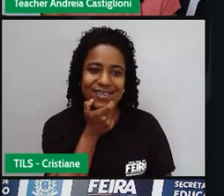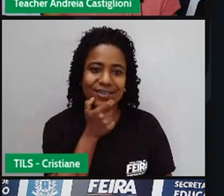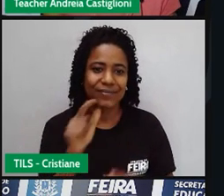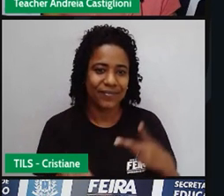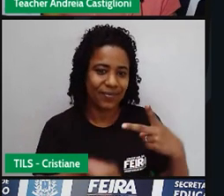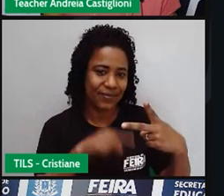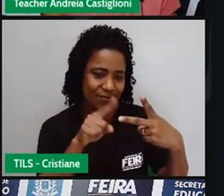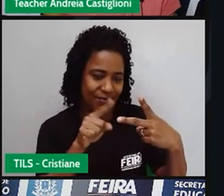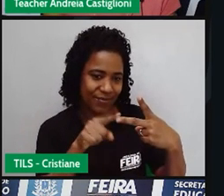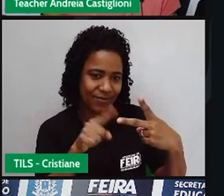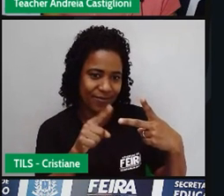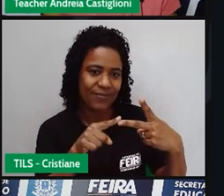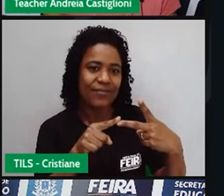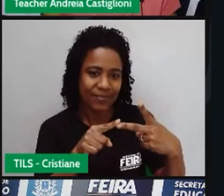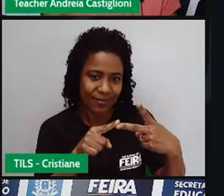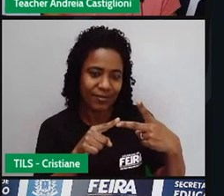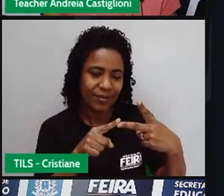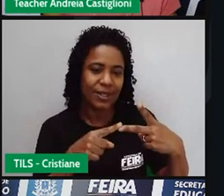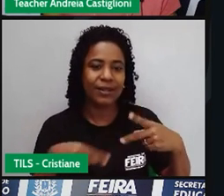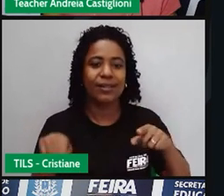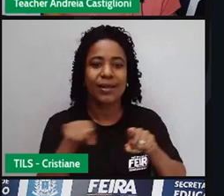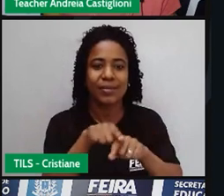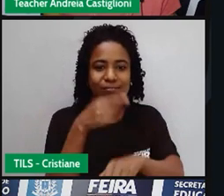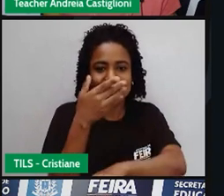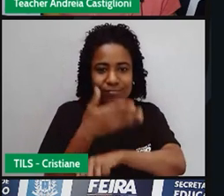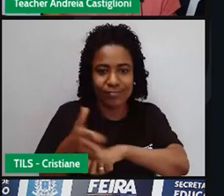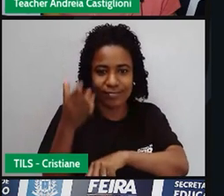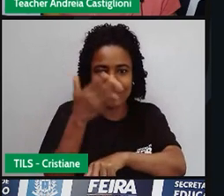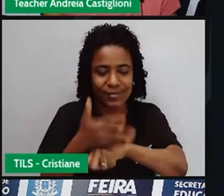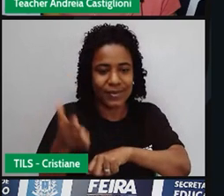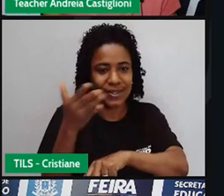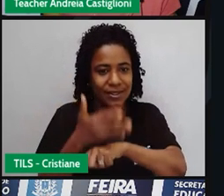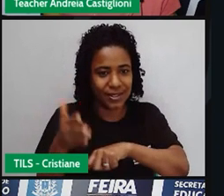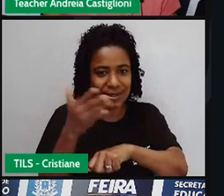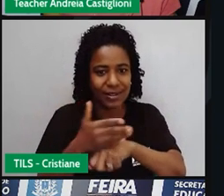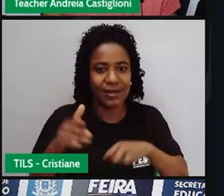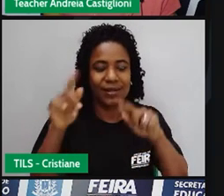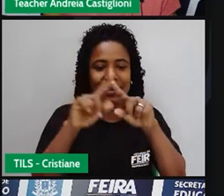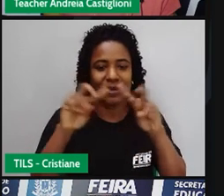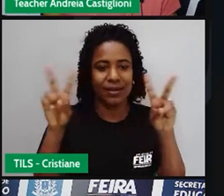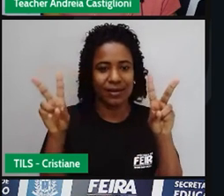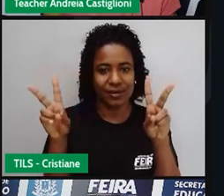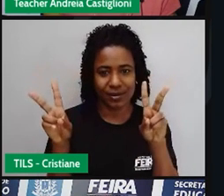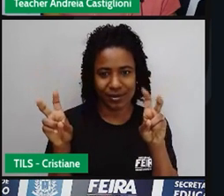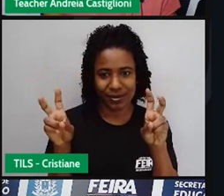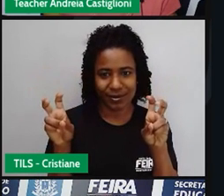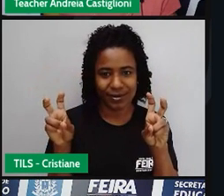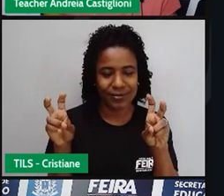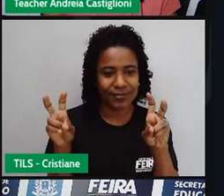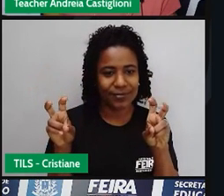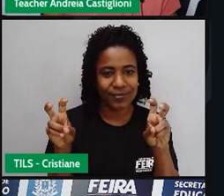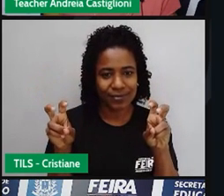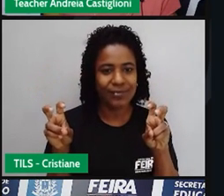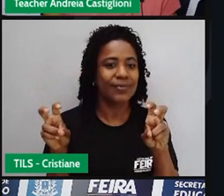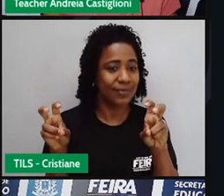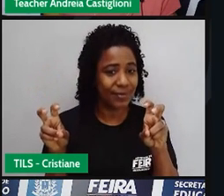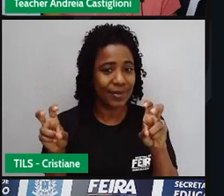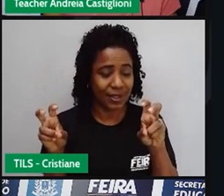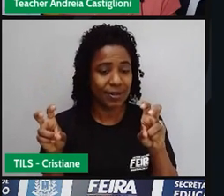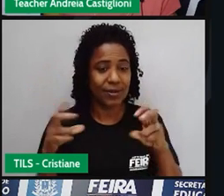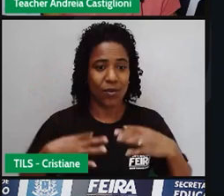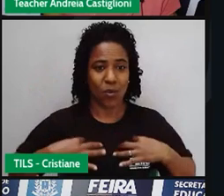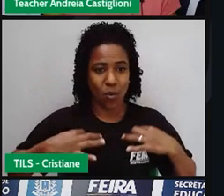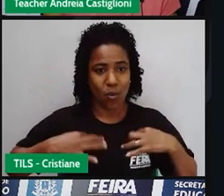praticar essa expressão em inglês essa oração falando justamente sobre as